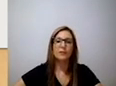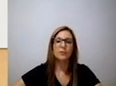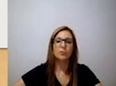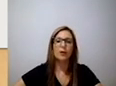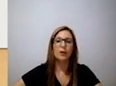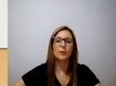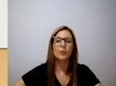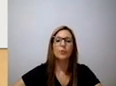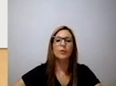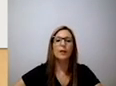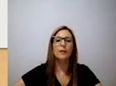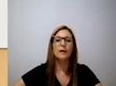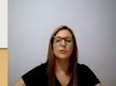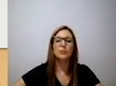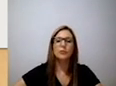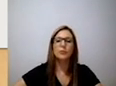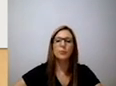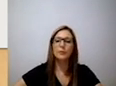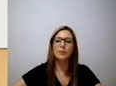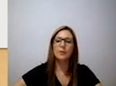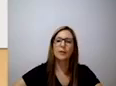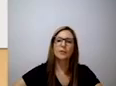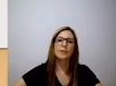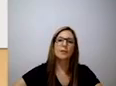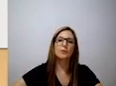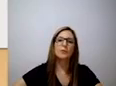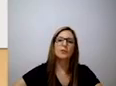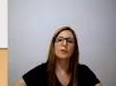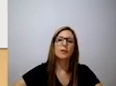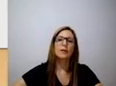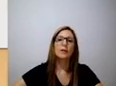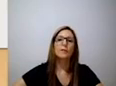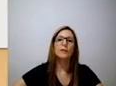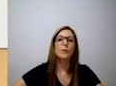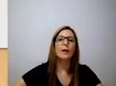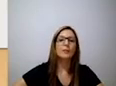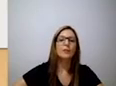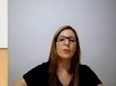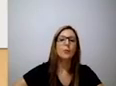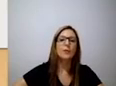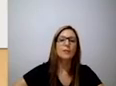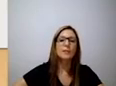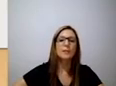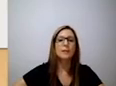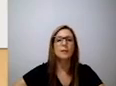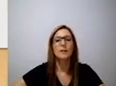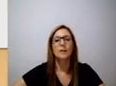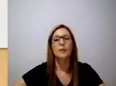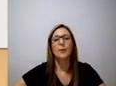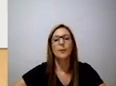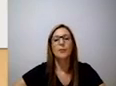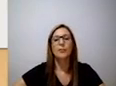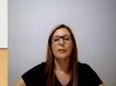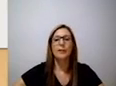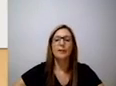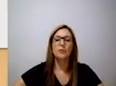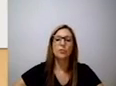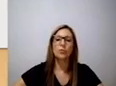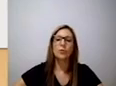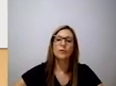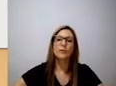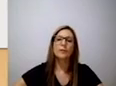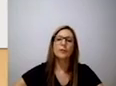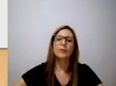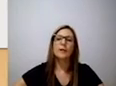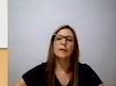vida sexual é procurar a ajuda de um profissional de saúde, enfermagem ou medicina, para pedir